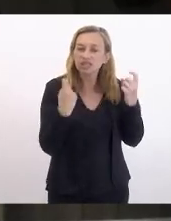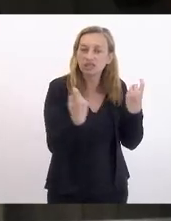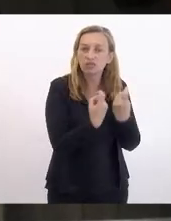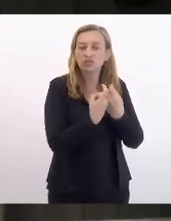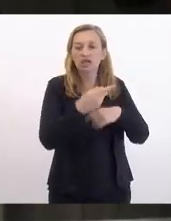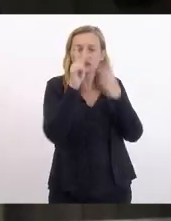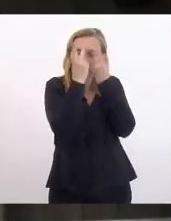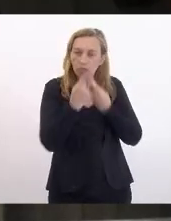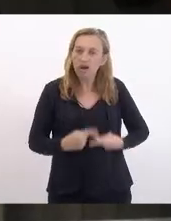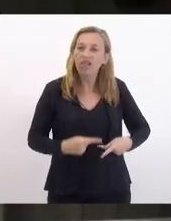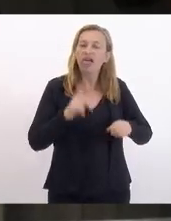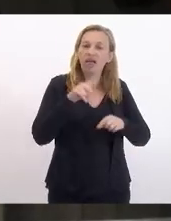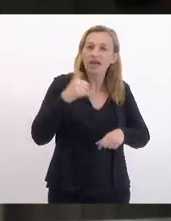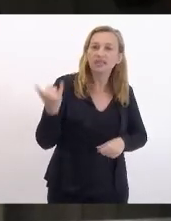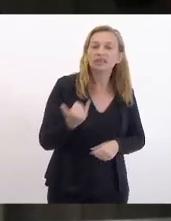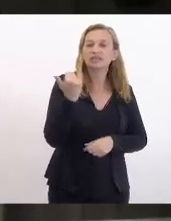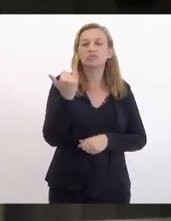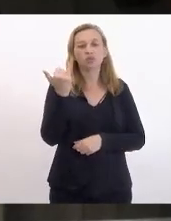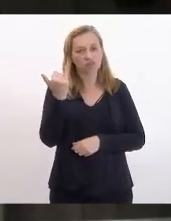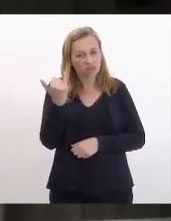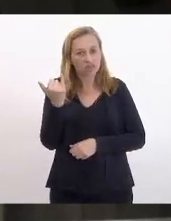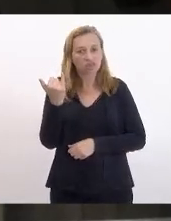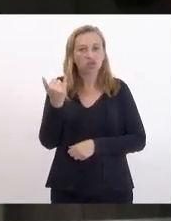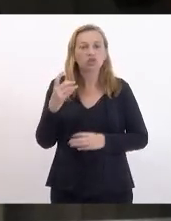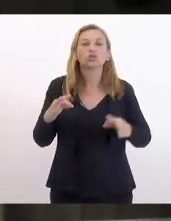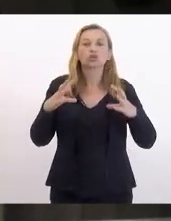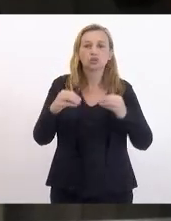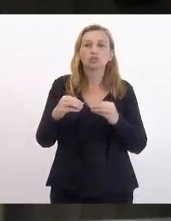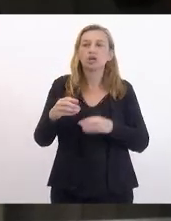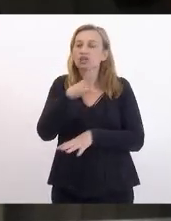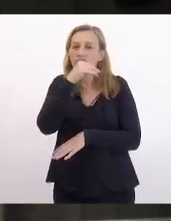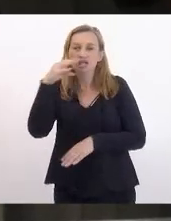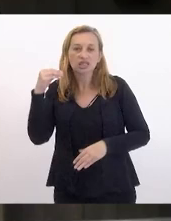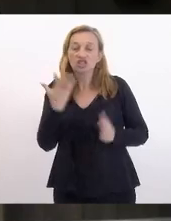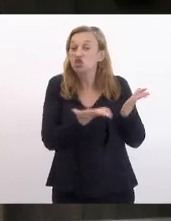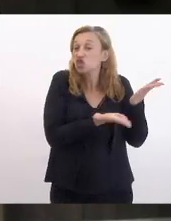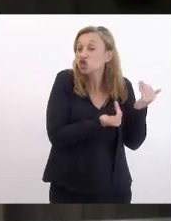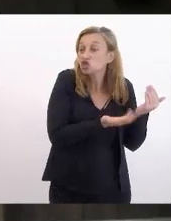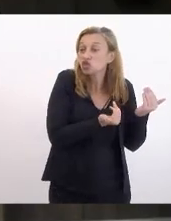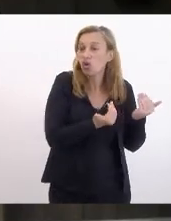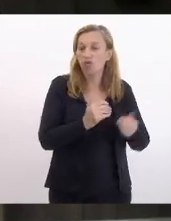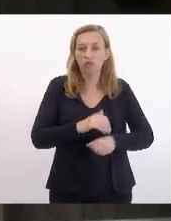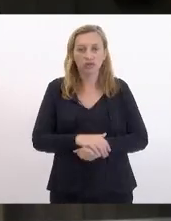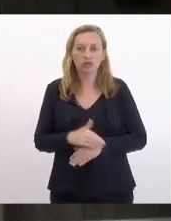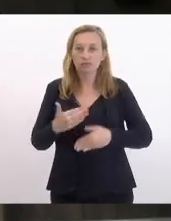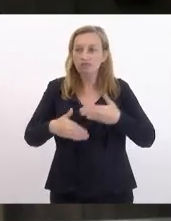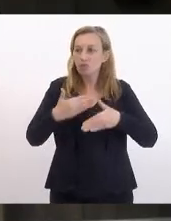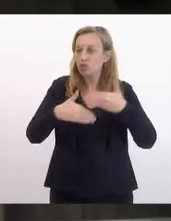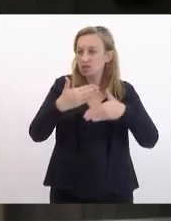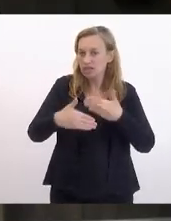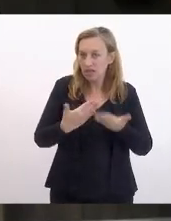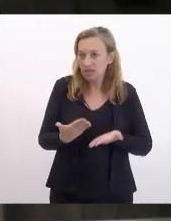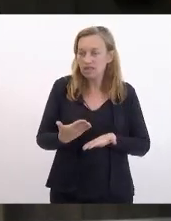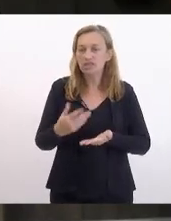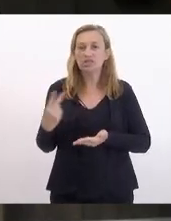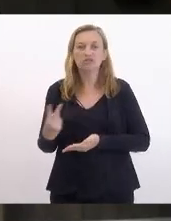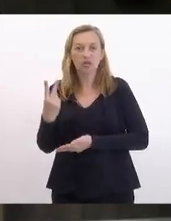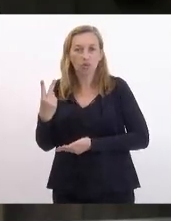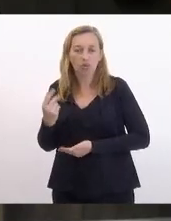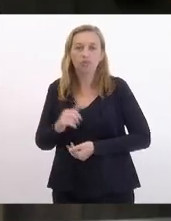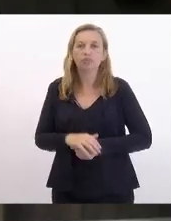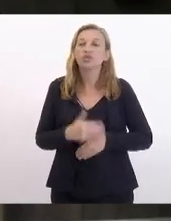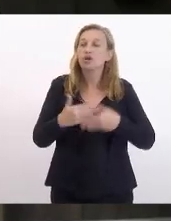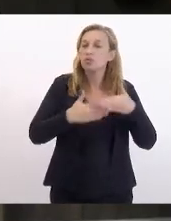humana e ser necessário é saudável é importante sobretudo para adolescentes e Jovens jovens em processo de consolidação de valores